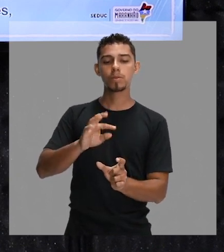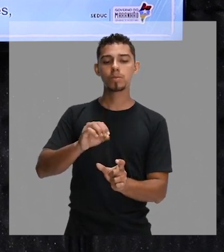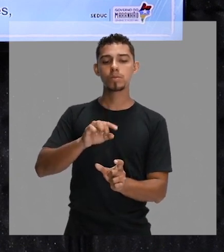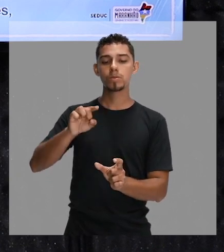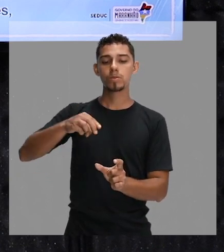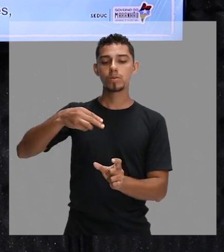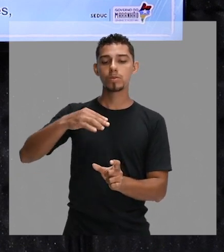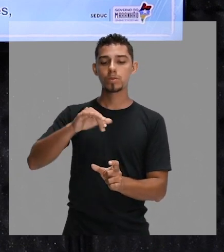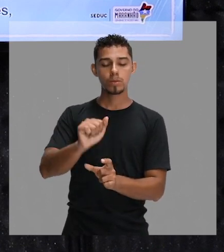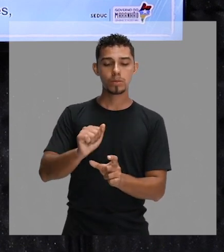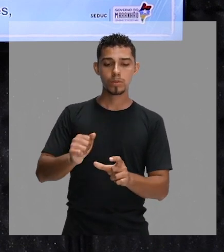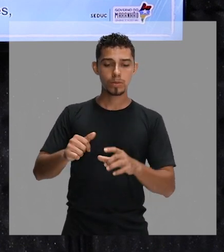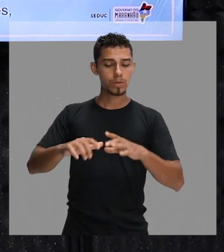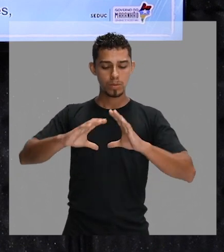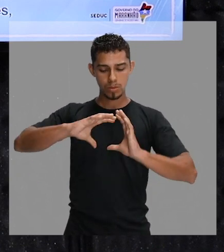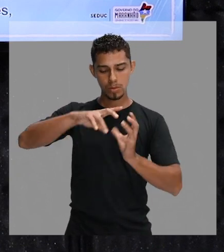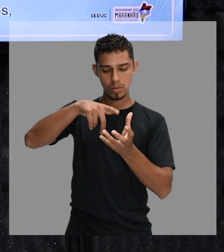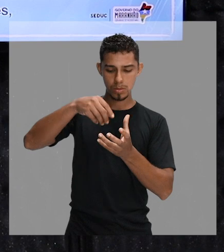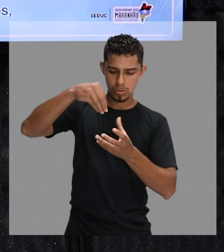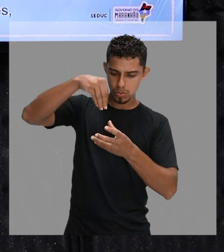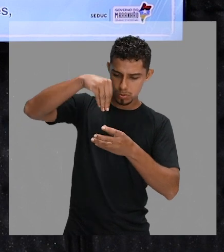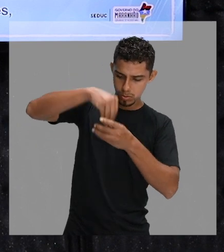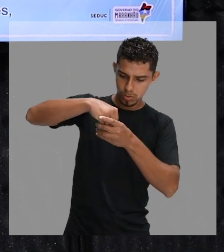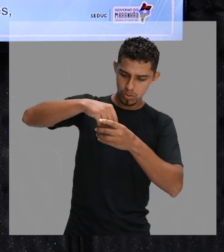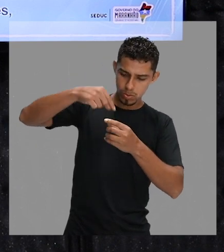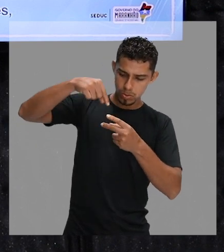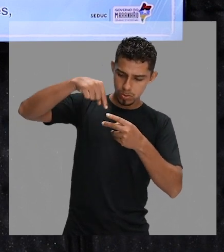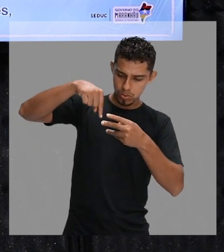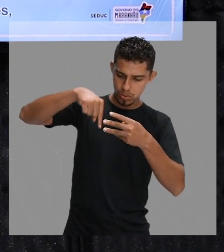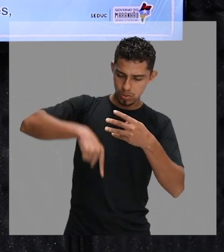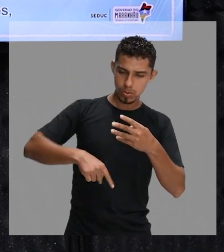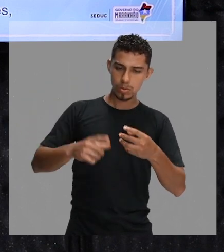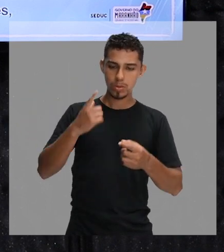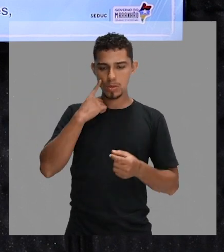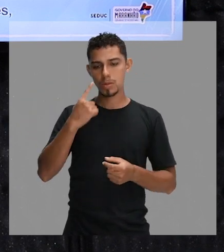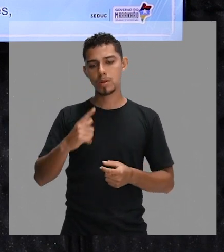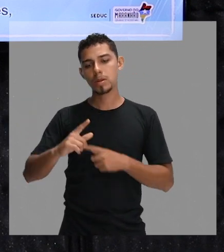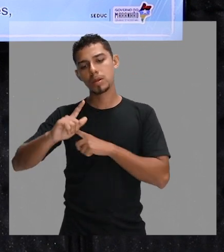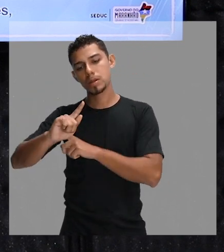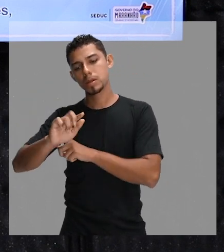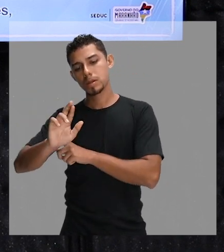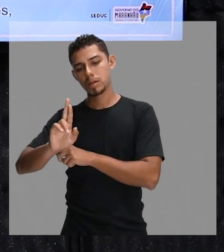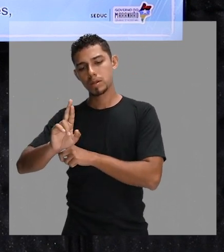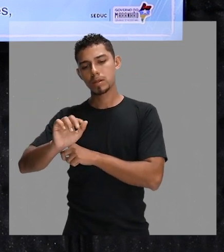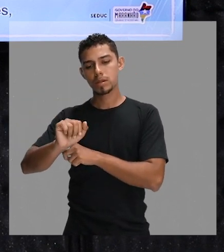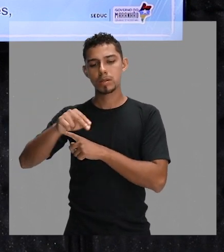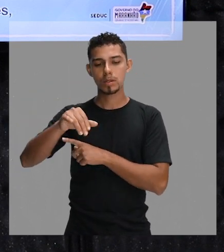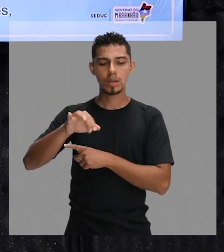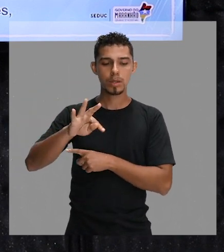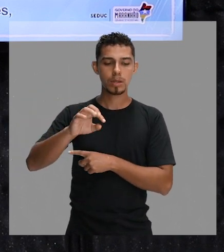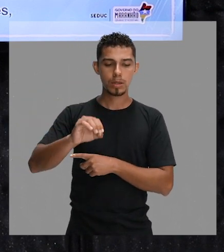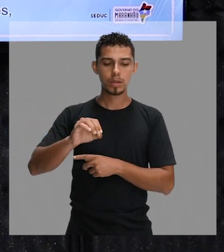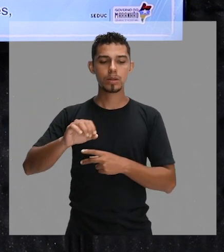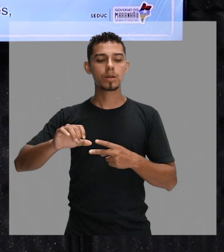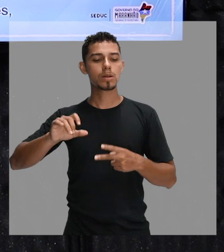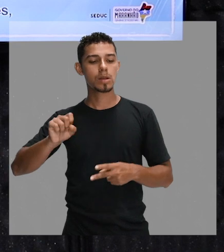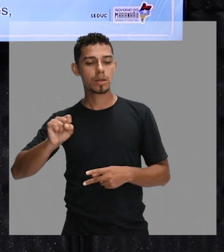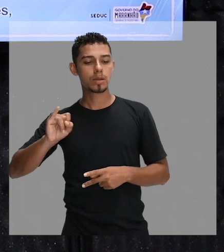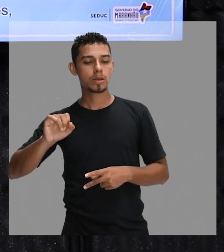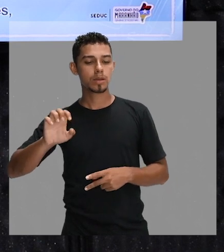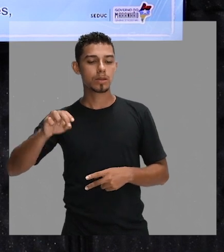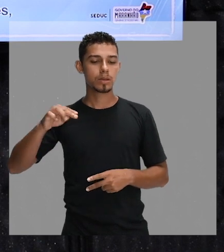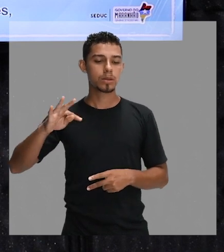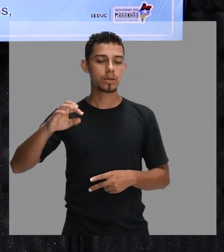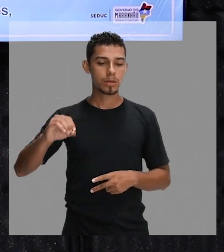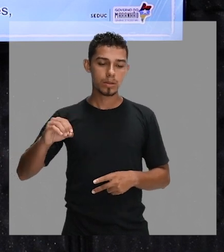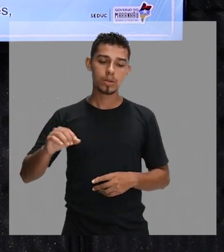nas profundezas da Terra. Exemplo disso, o granito, cianito e outros. As rochas magmáticas